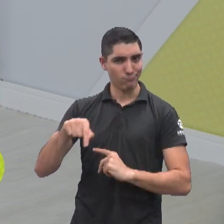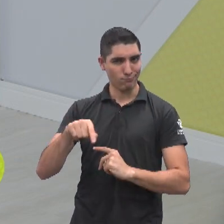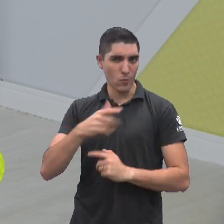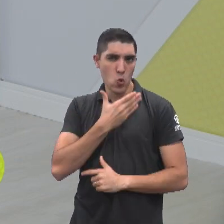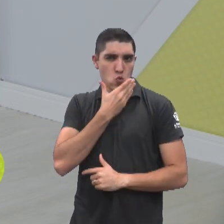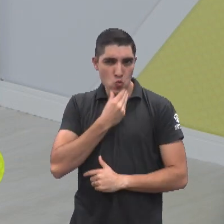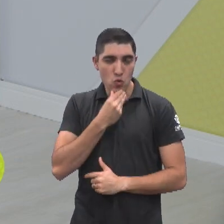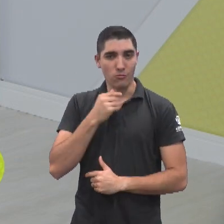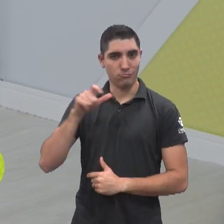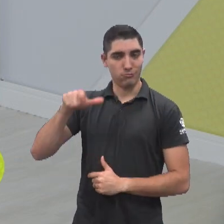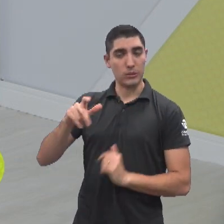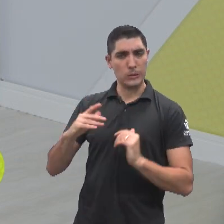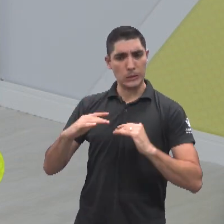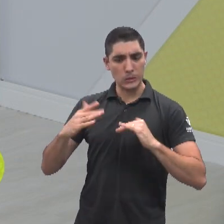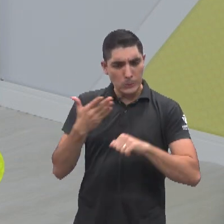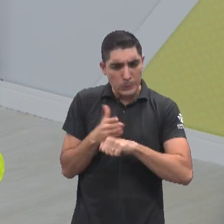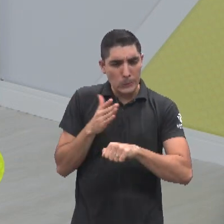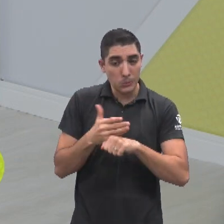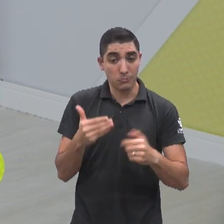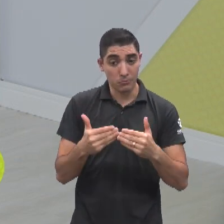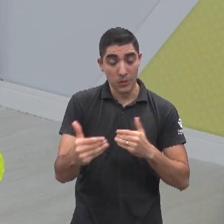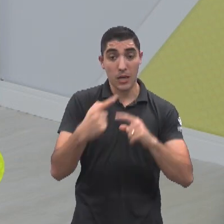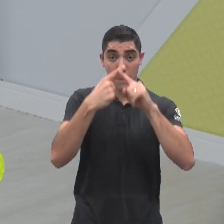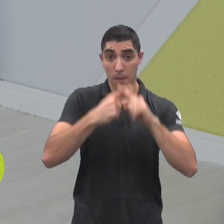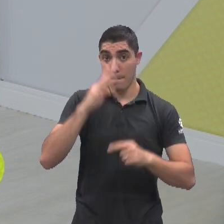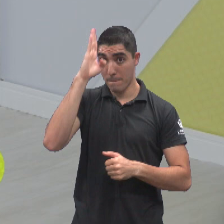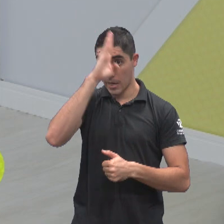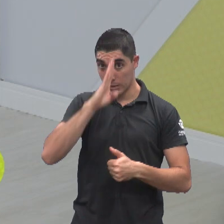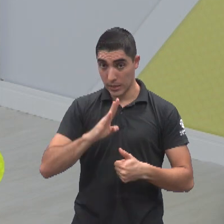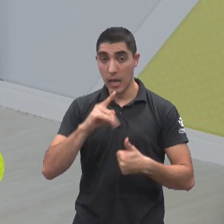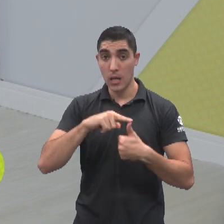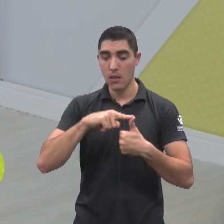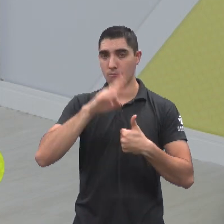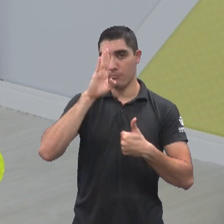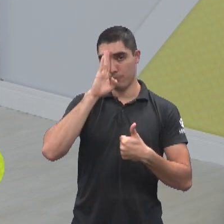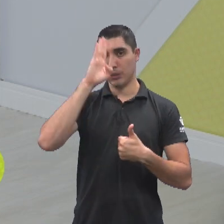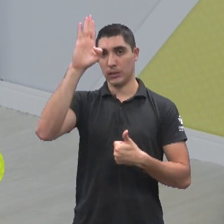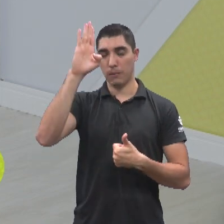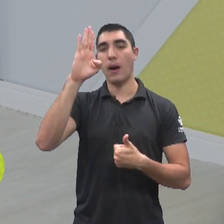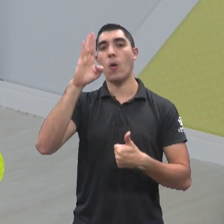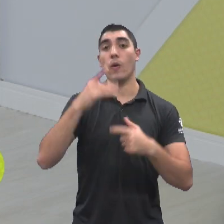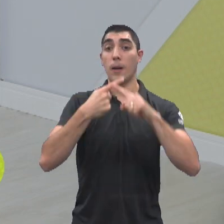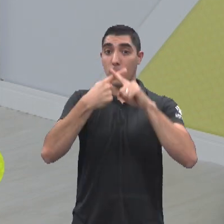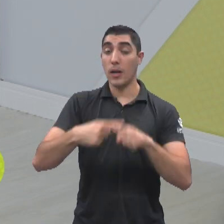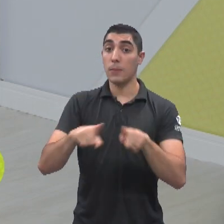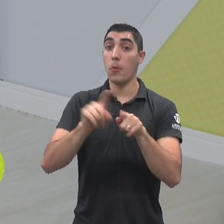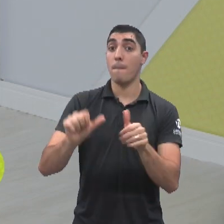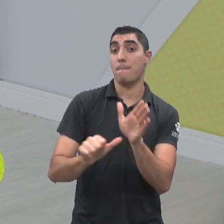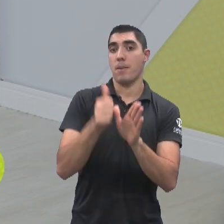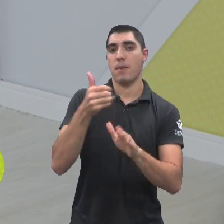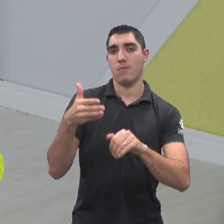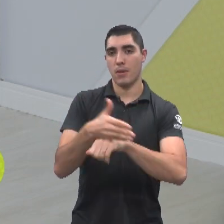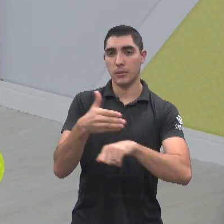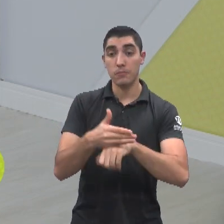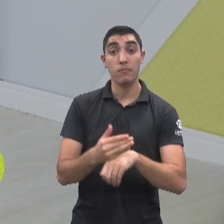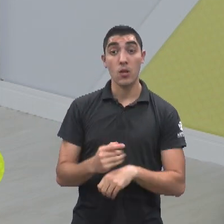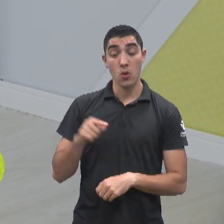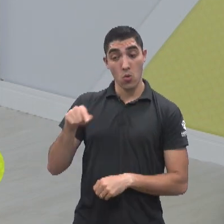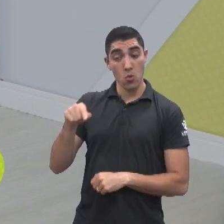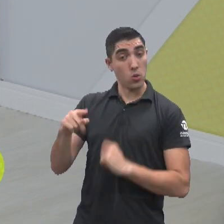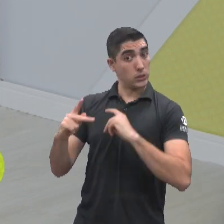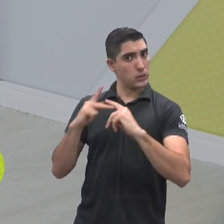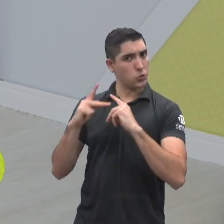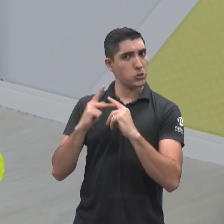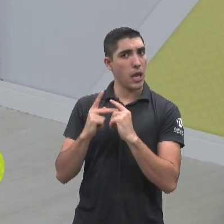2025, que terá pela frente a Liga Nacional como o primeiro desafio. O elenco deste ano manteve uma boa base da